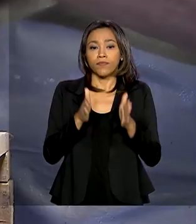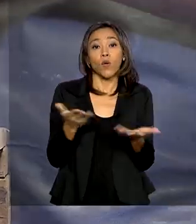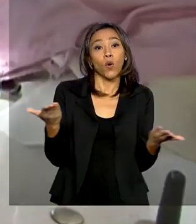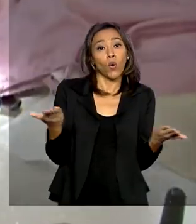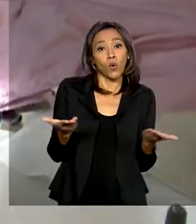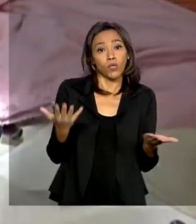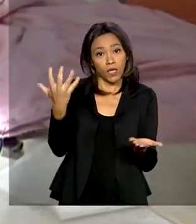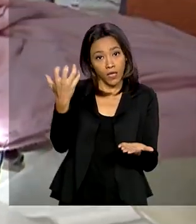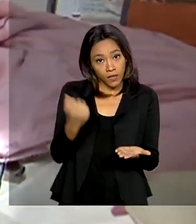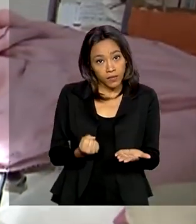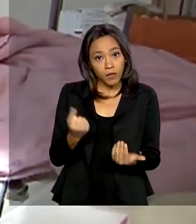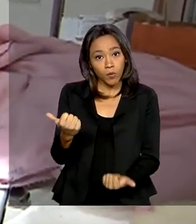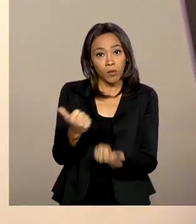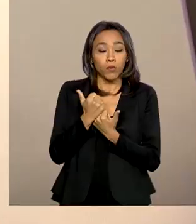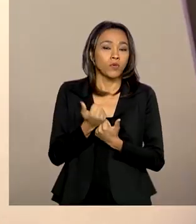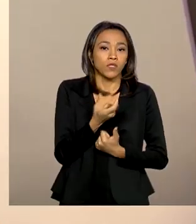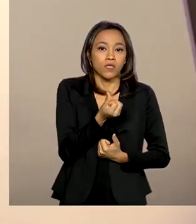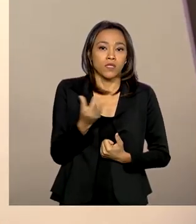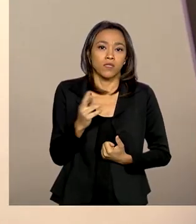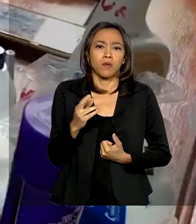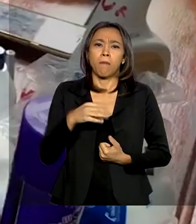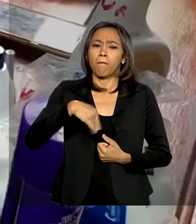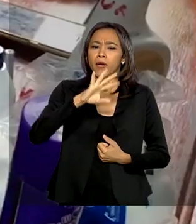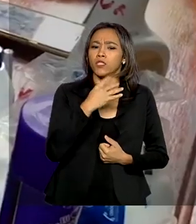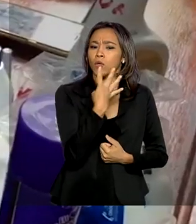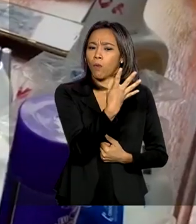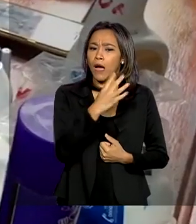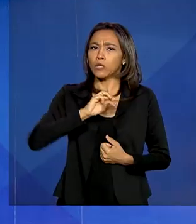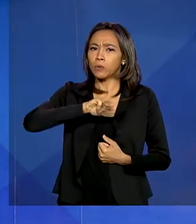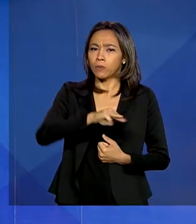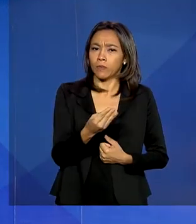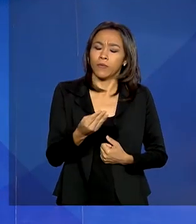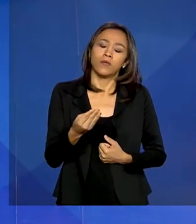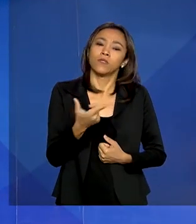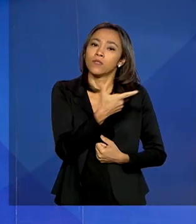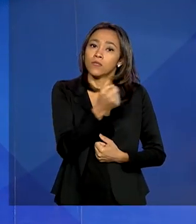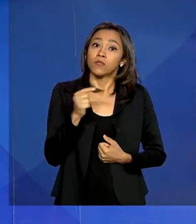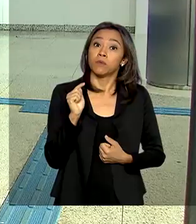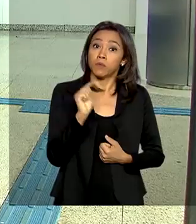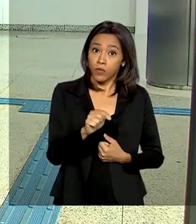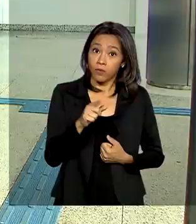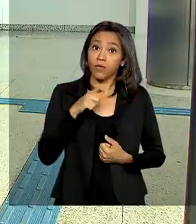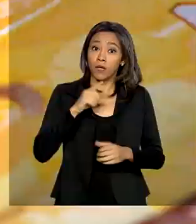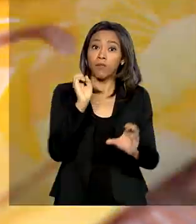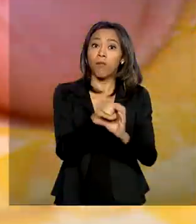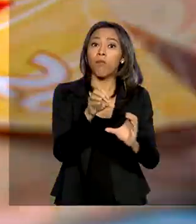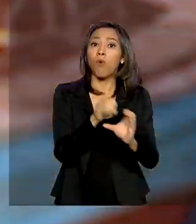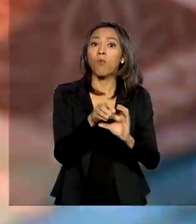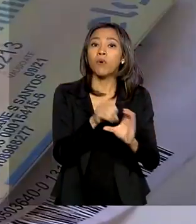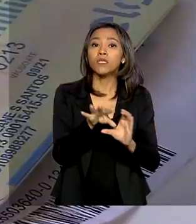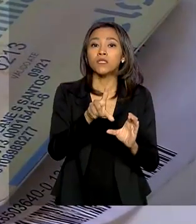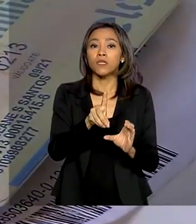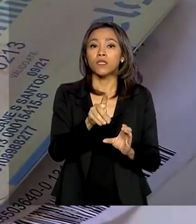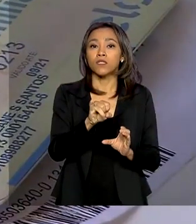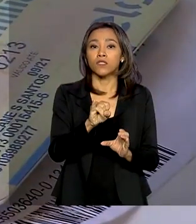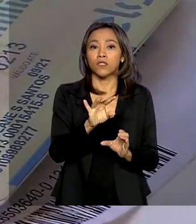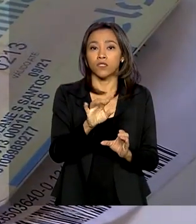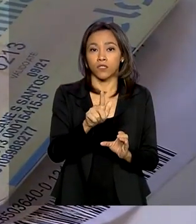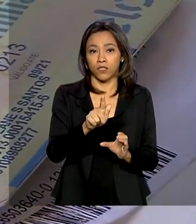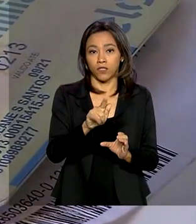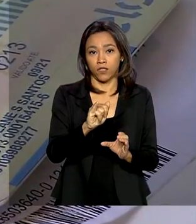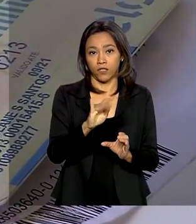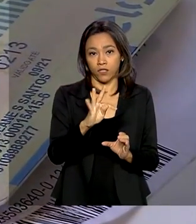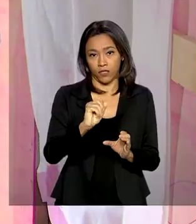o auxílio emergencial mais de 4 milhões e 230 mil trabalhadores com poupança social digital da Caixa e também